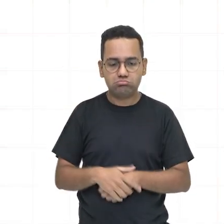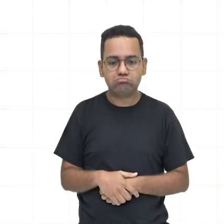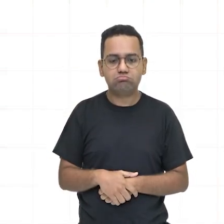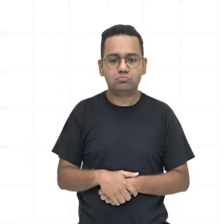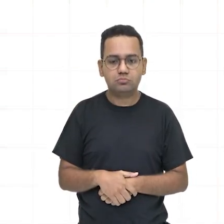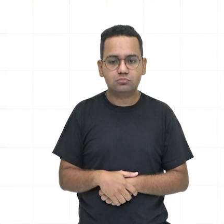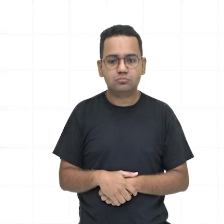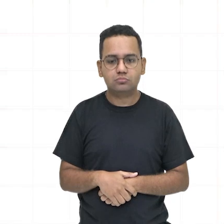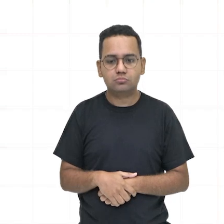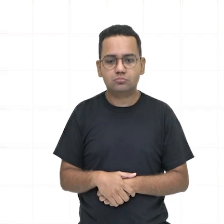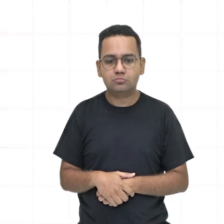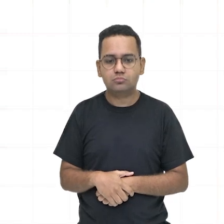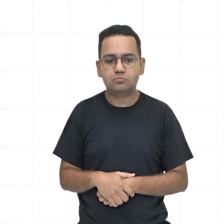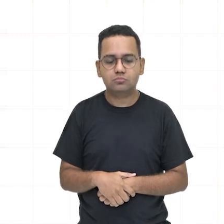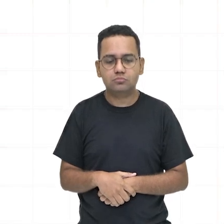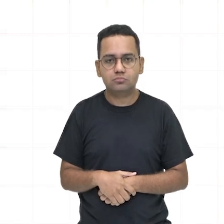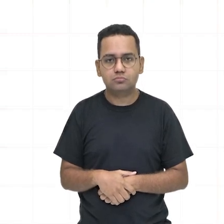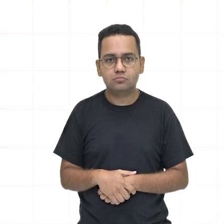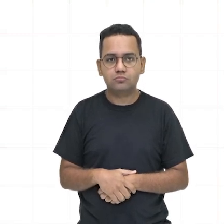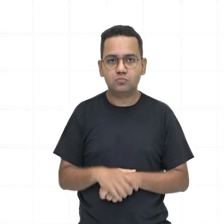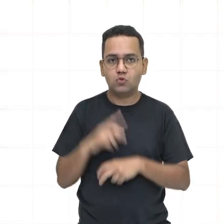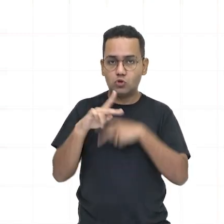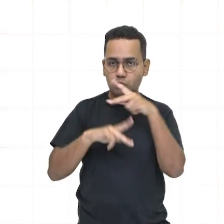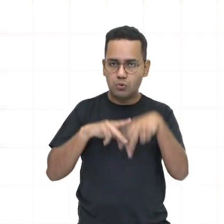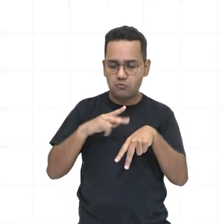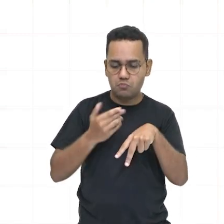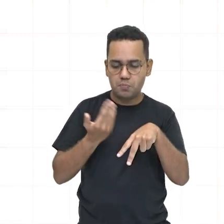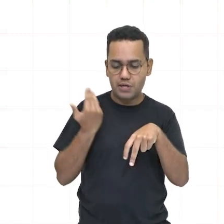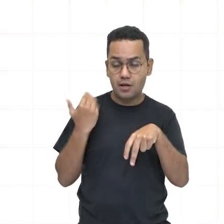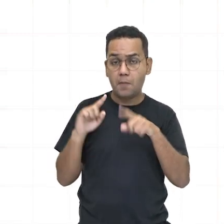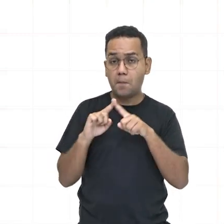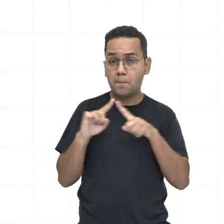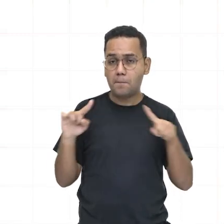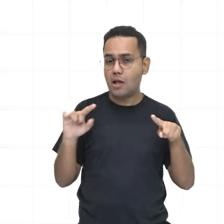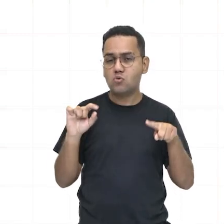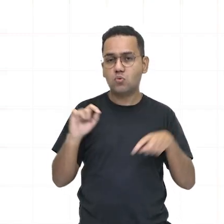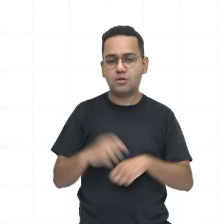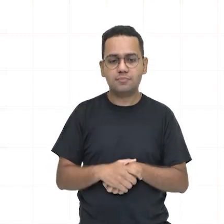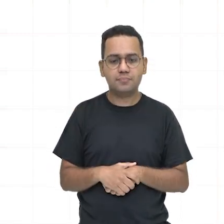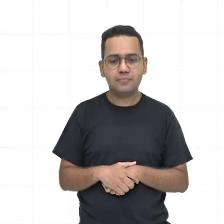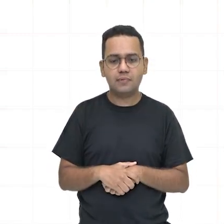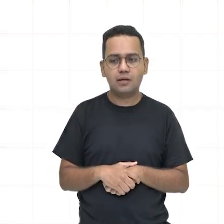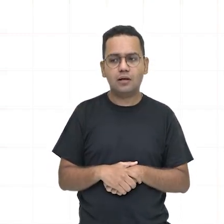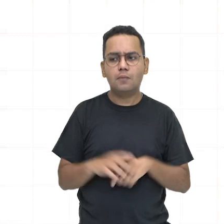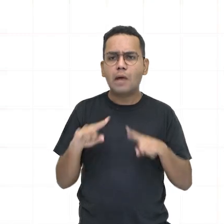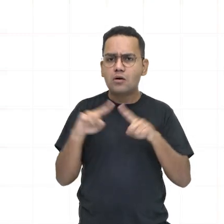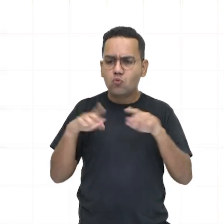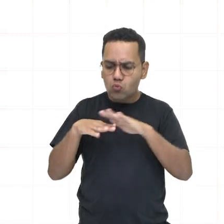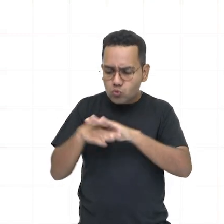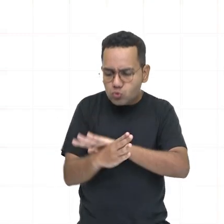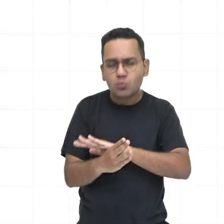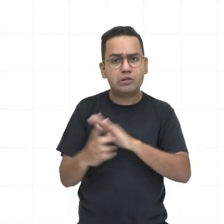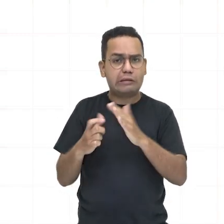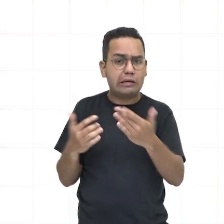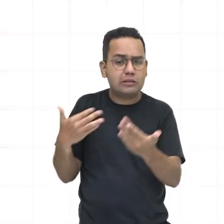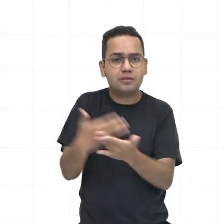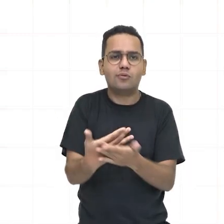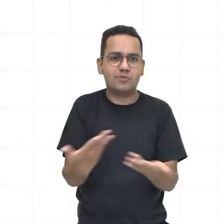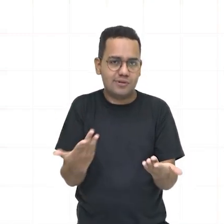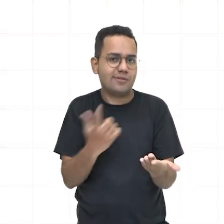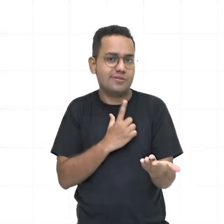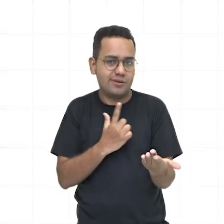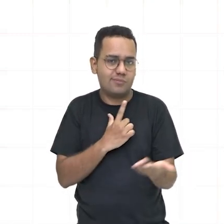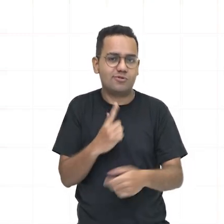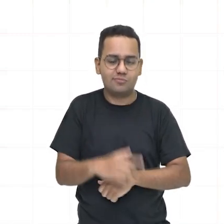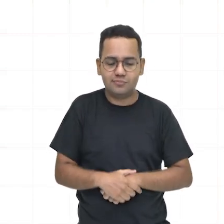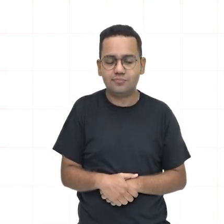desenvolvimento cultural dessas civilizações, uma vez que essas culturas nos atingem ainda hoje, nos atingem no bom sentido, né? Então,